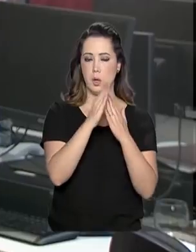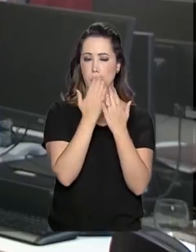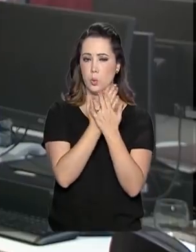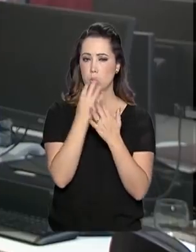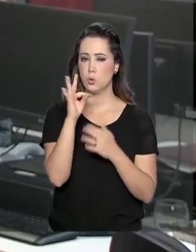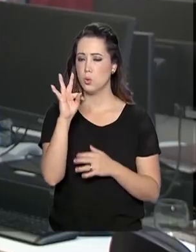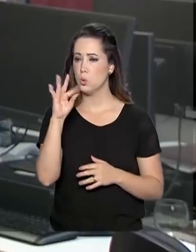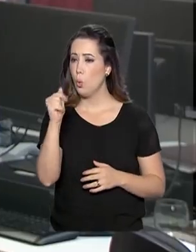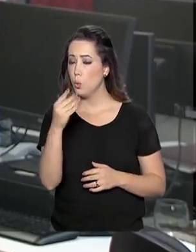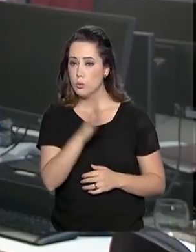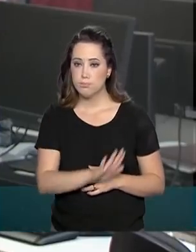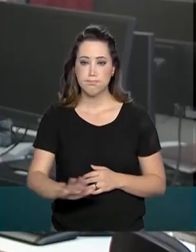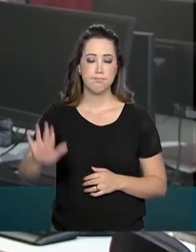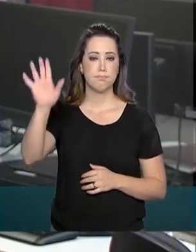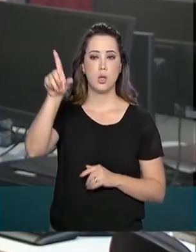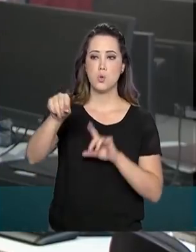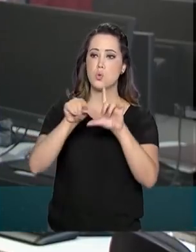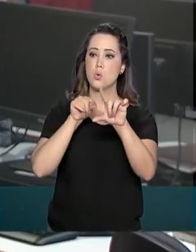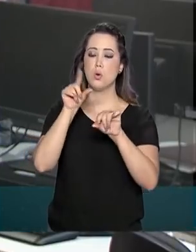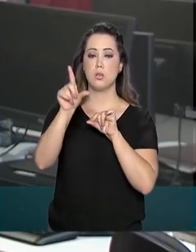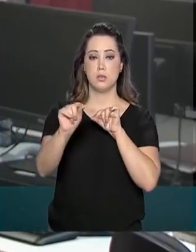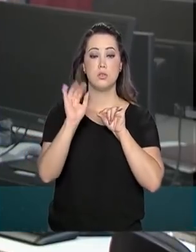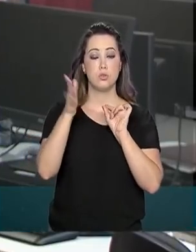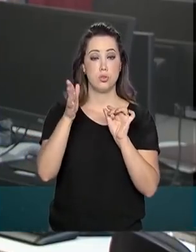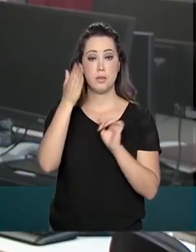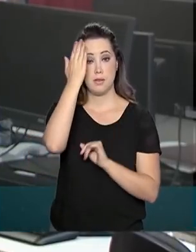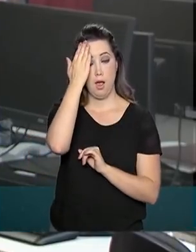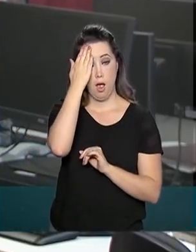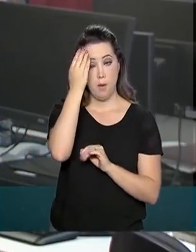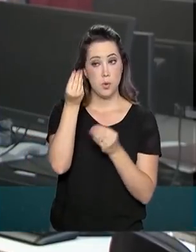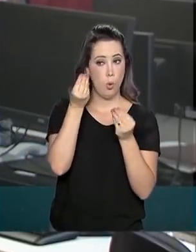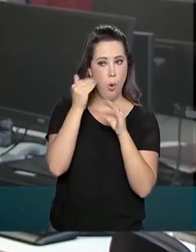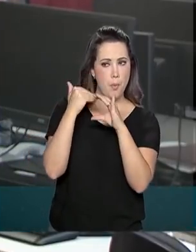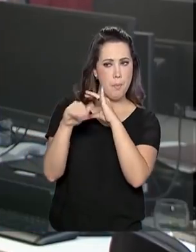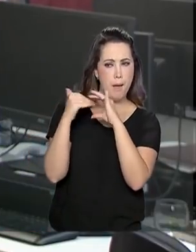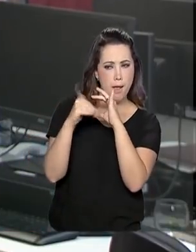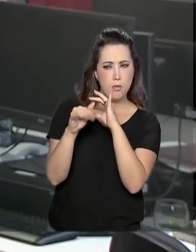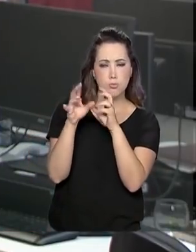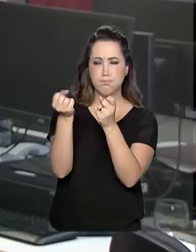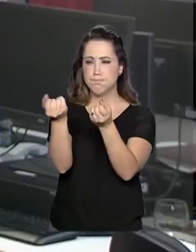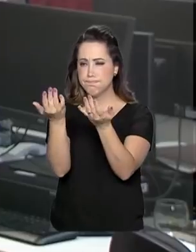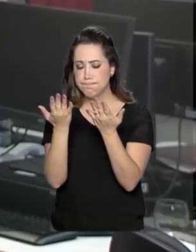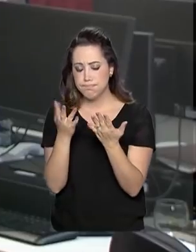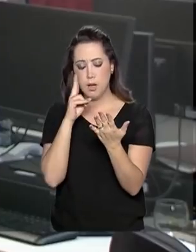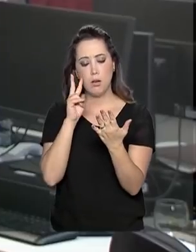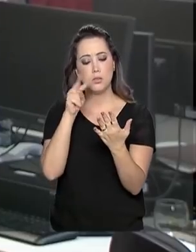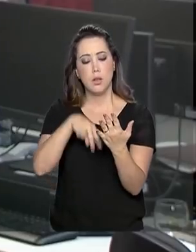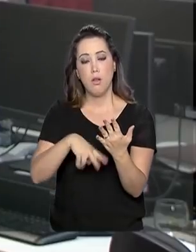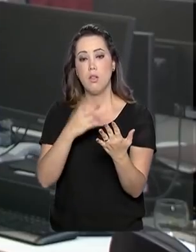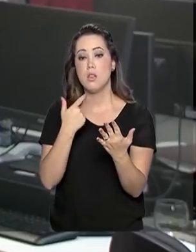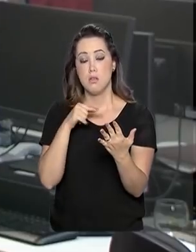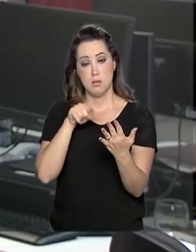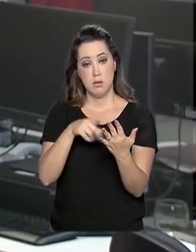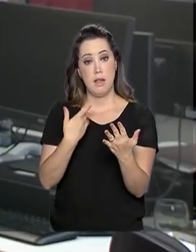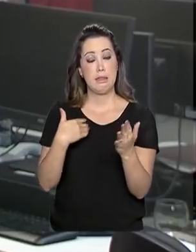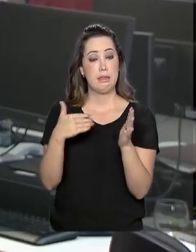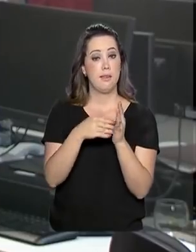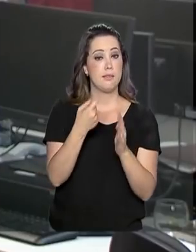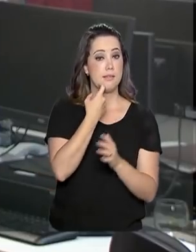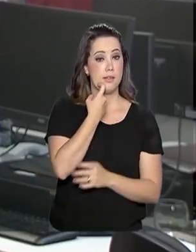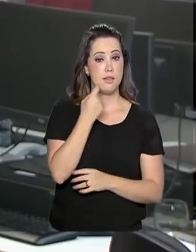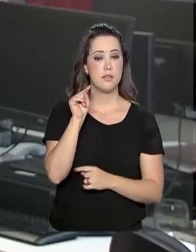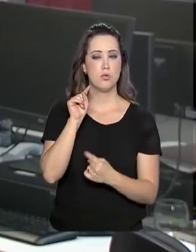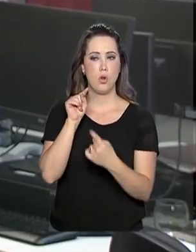foram selecionadas. Elas já receberam as orientações por e-mail e agora só precisam confirmar até sexta-feira a